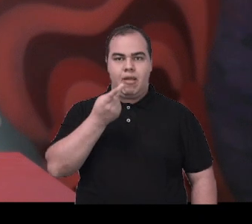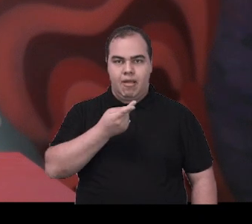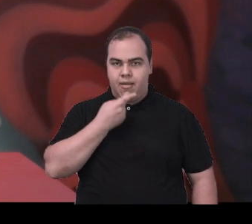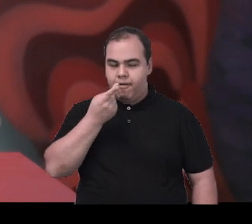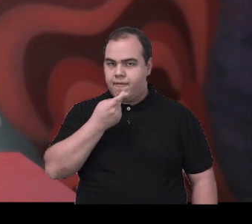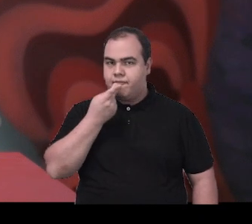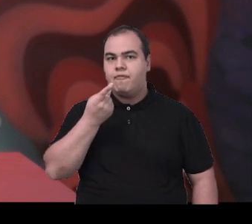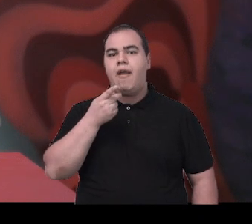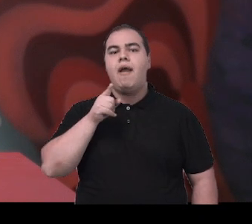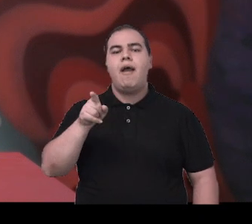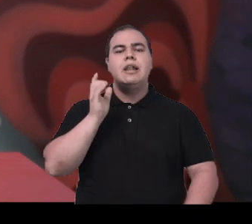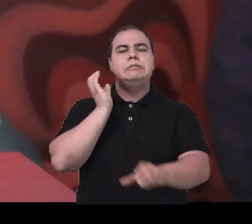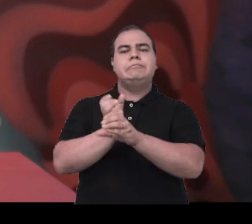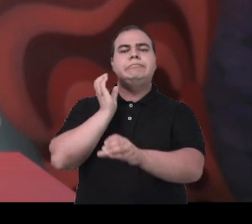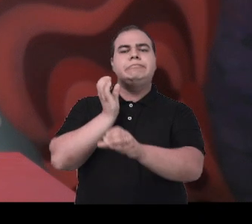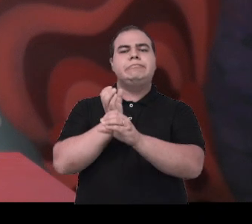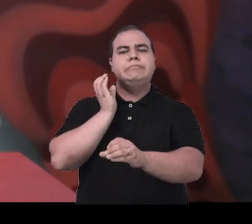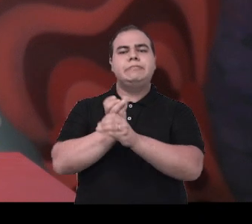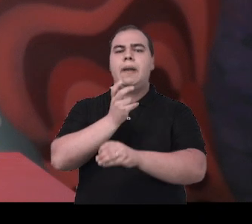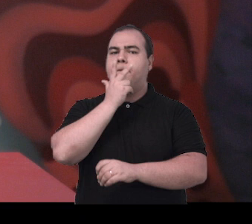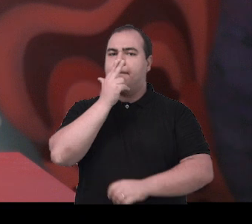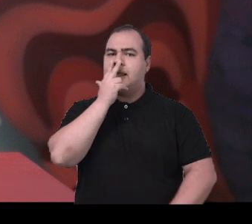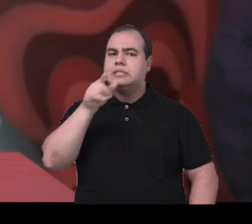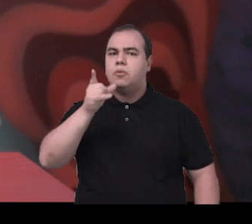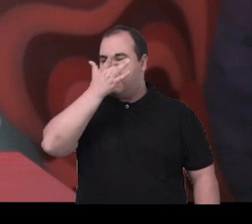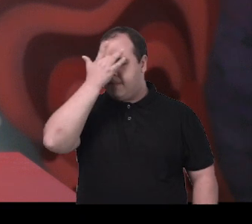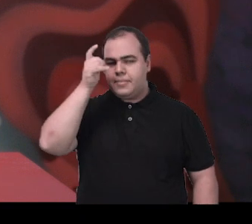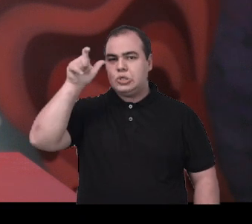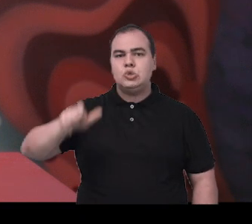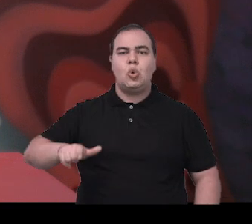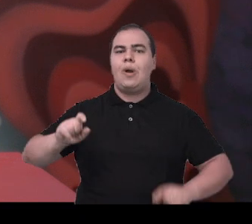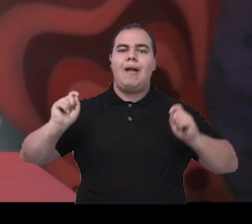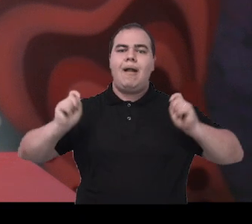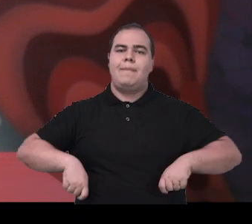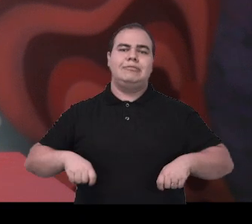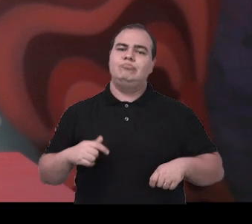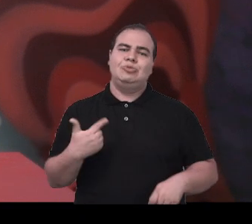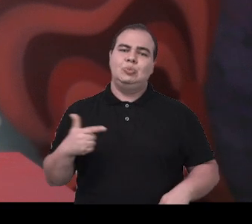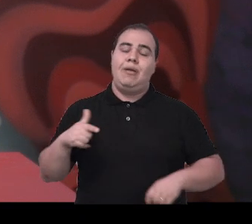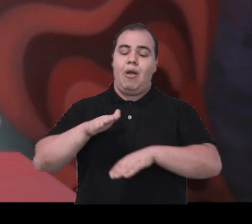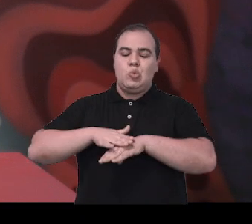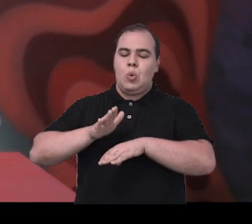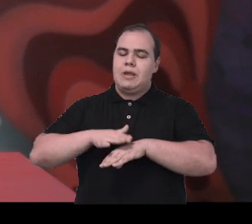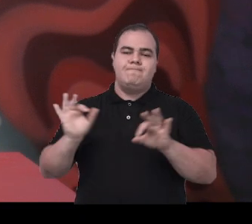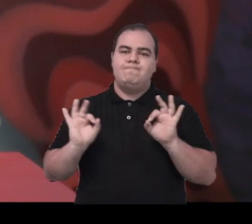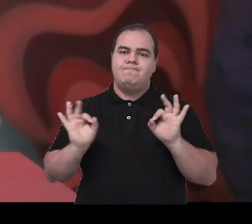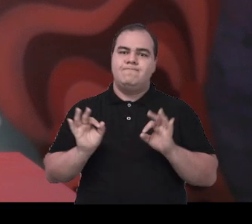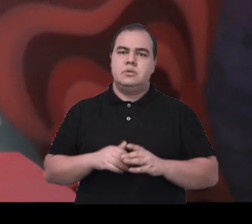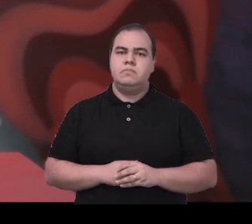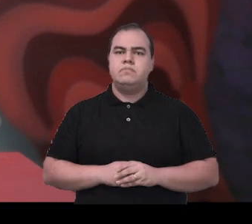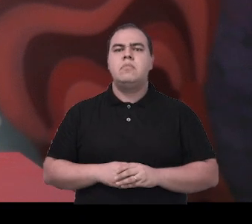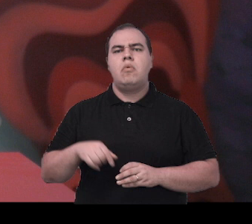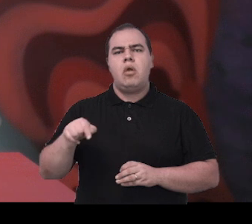mal falava, ela pouco se comunicava, parecia uma pessoa com muitas incapacidades, pouca